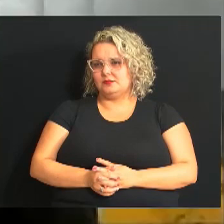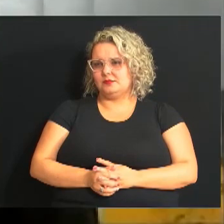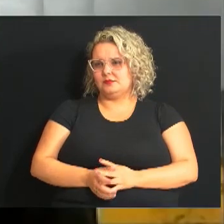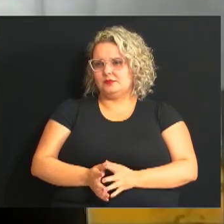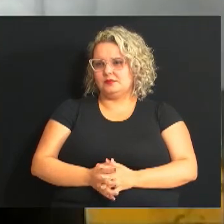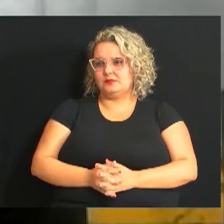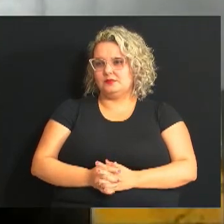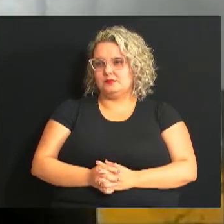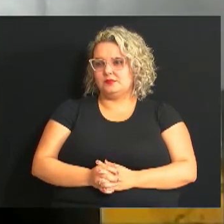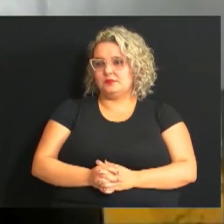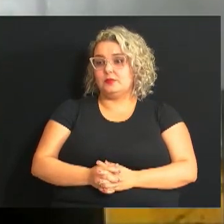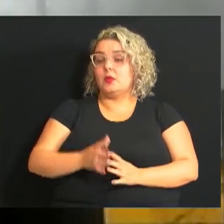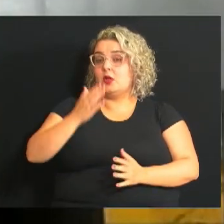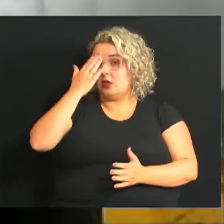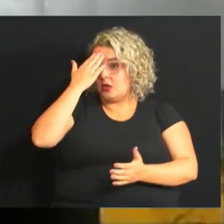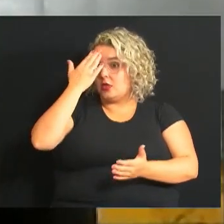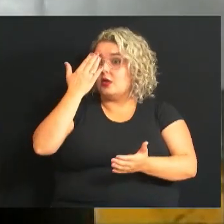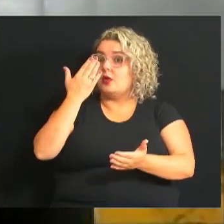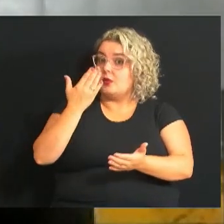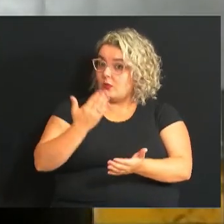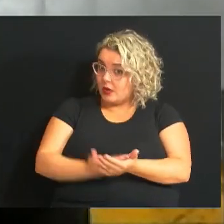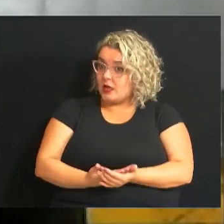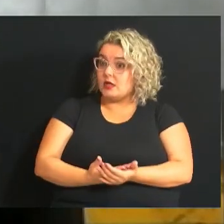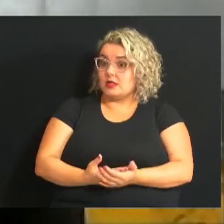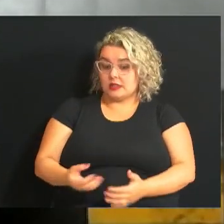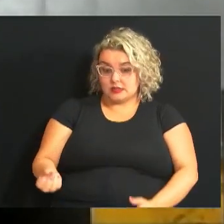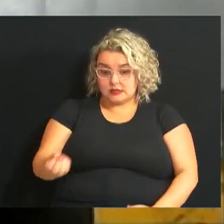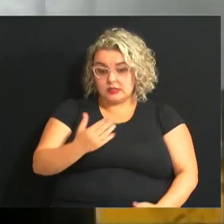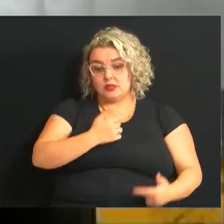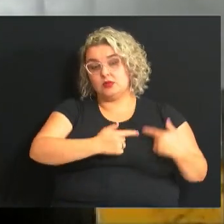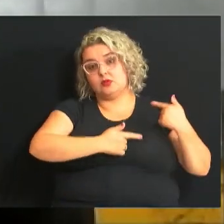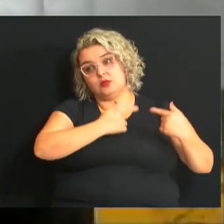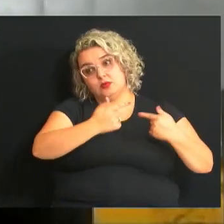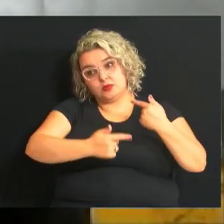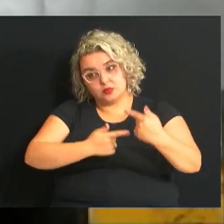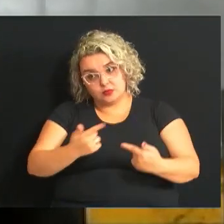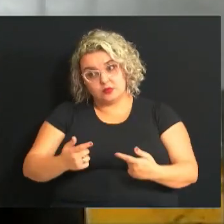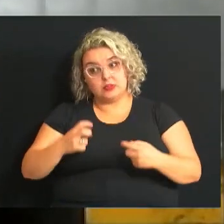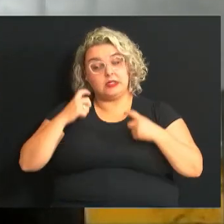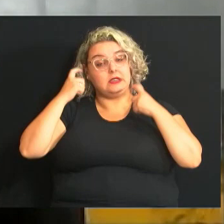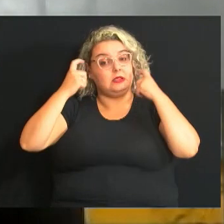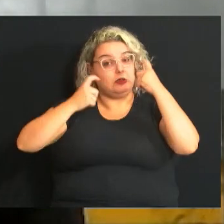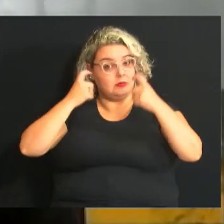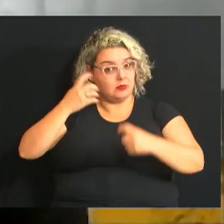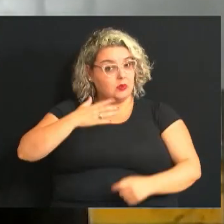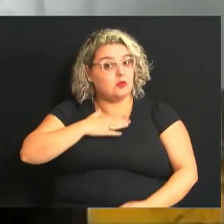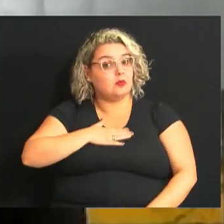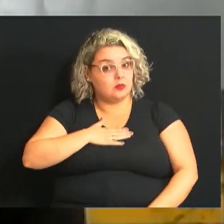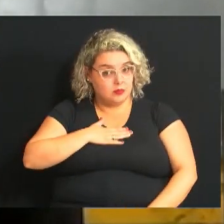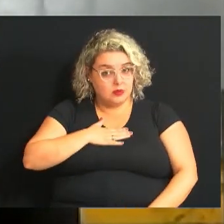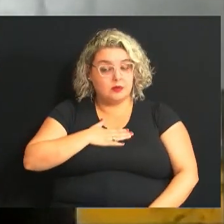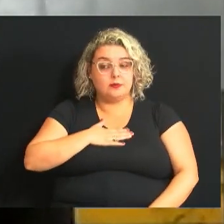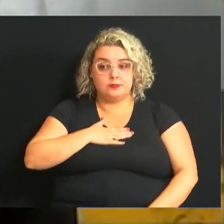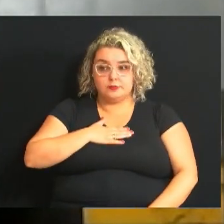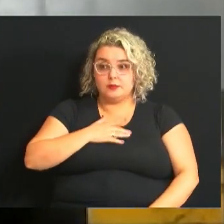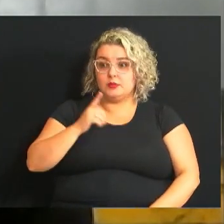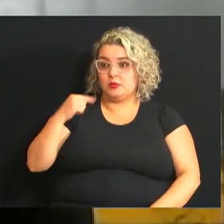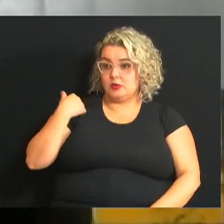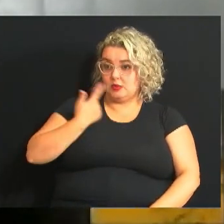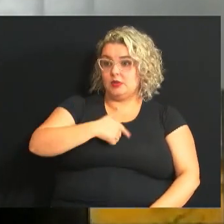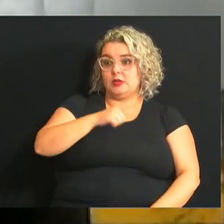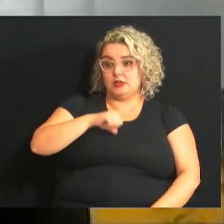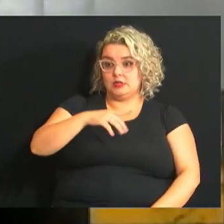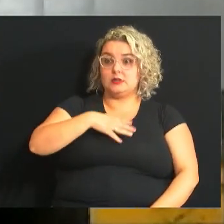Eu acredito demais que essa nova geração é algo que me preocupa muito, assim, que a gente tem filhos, né? Eu tenho um